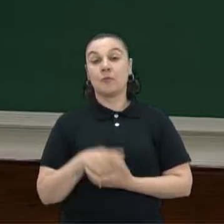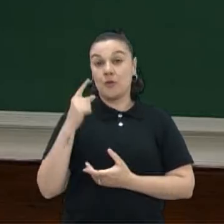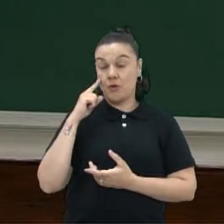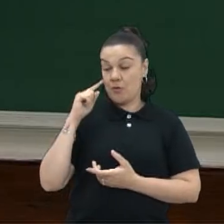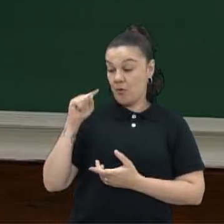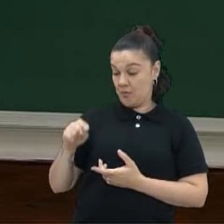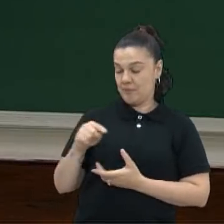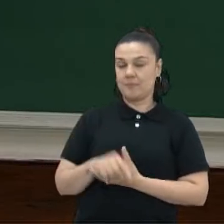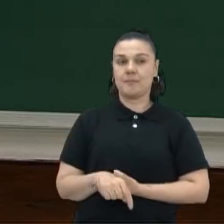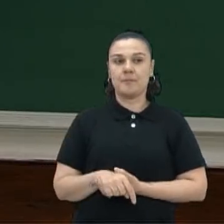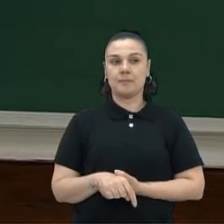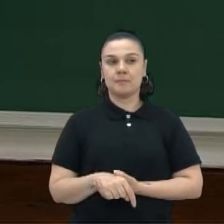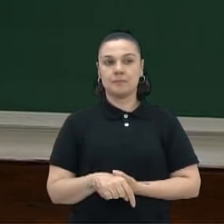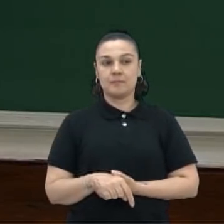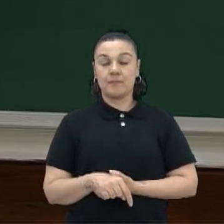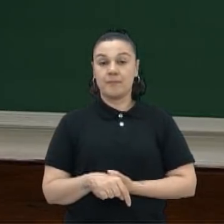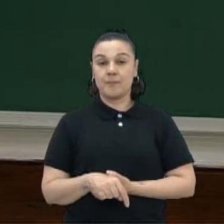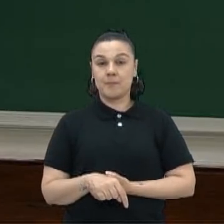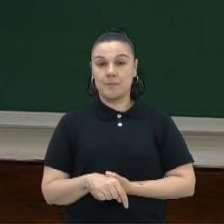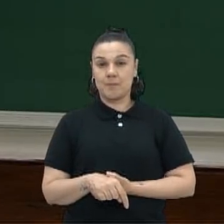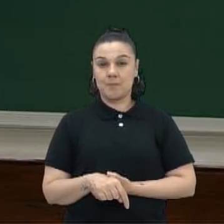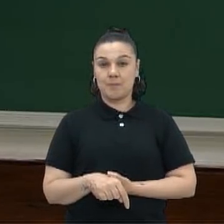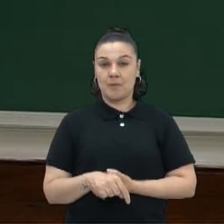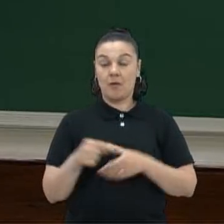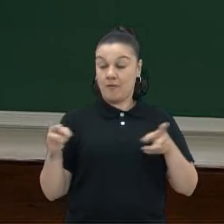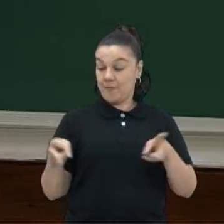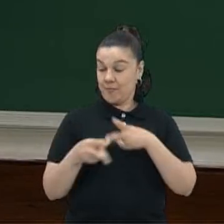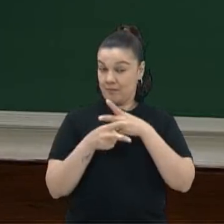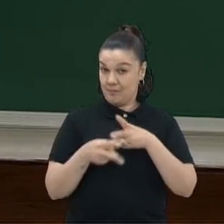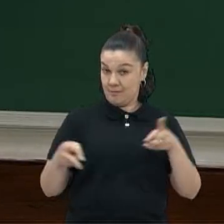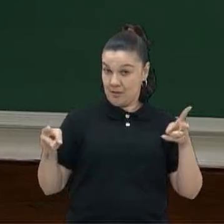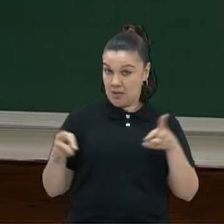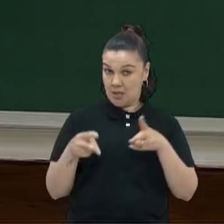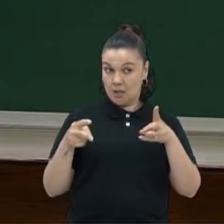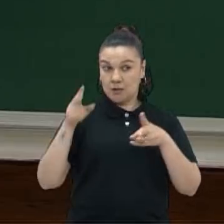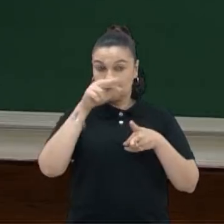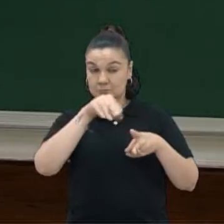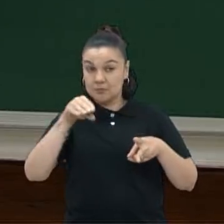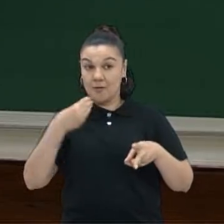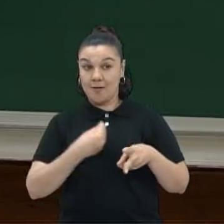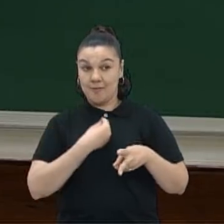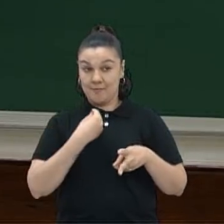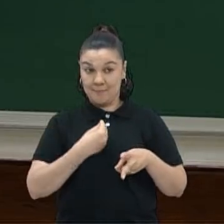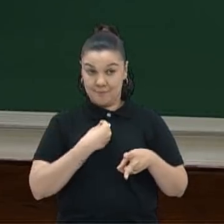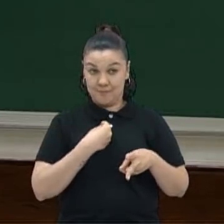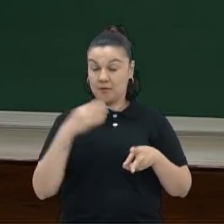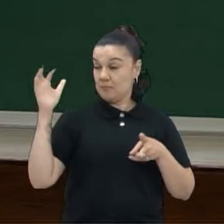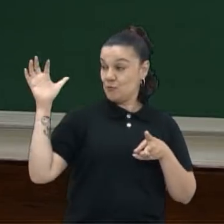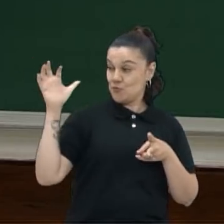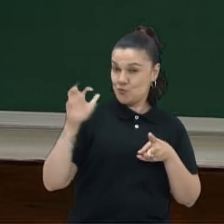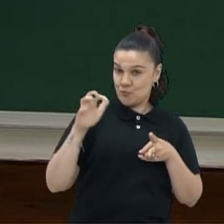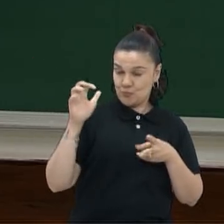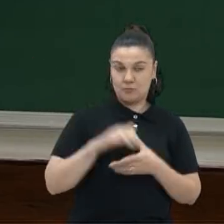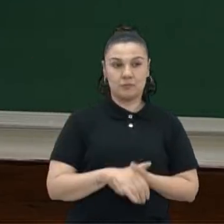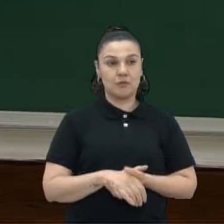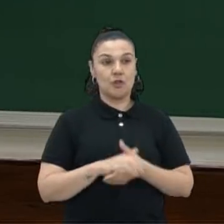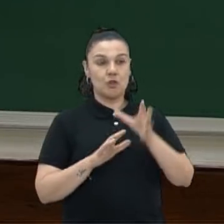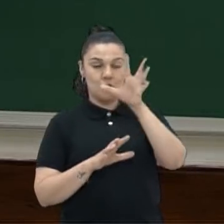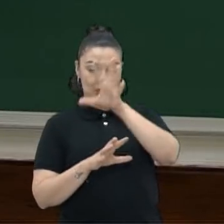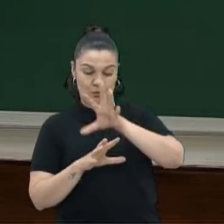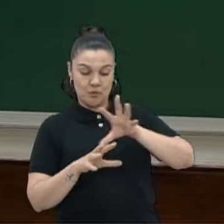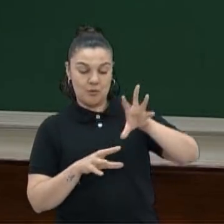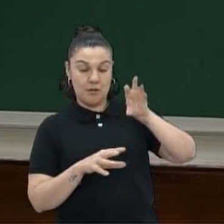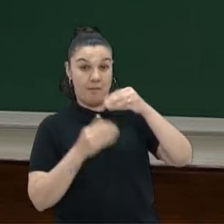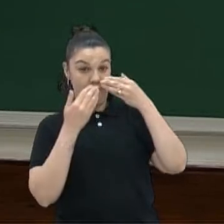Olha lá. Aqui na imagem a gente tem o vento, os seres vivos e a chuva. Todos esses